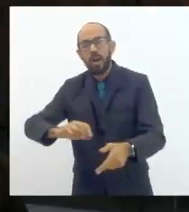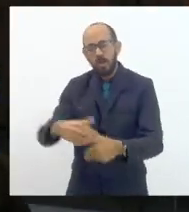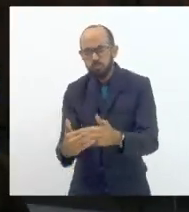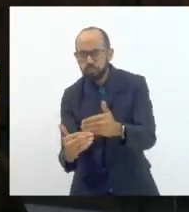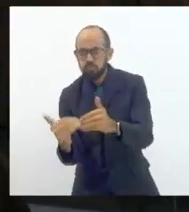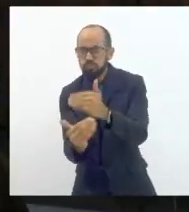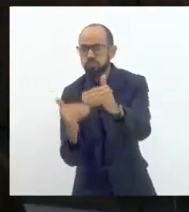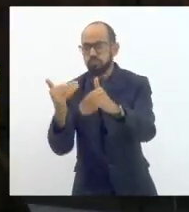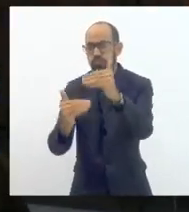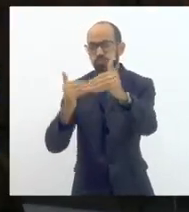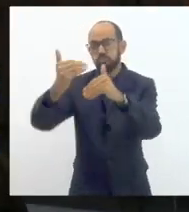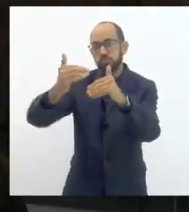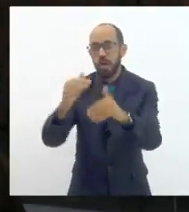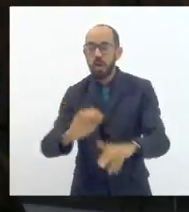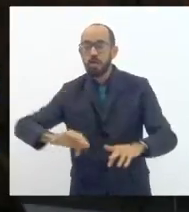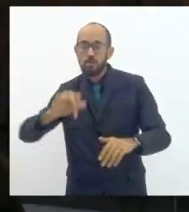renova,